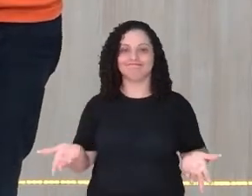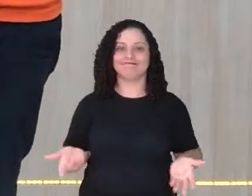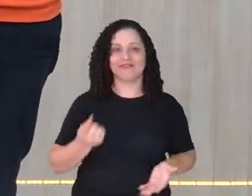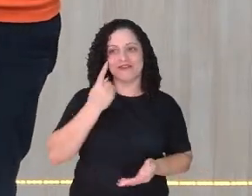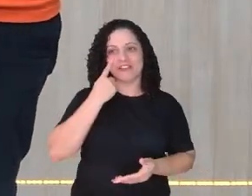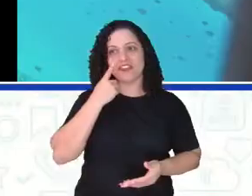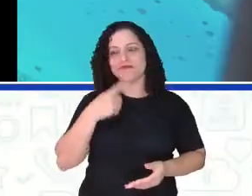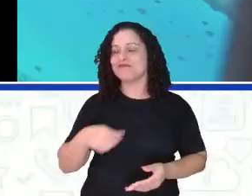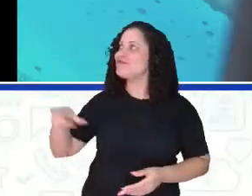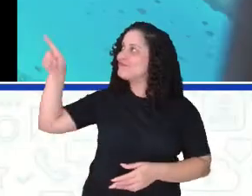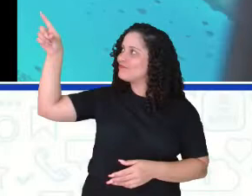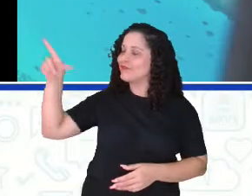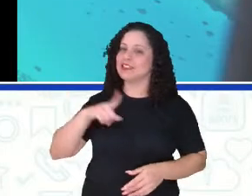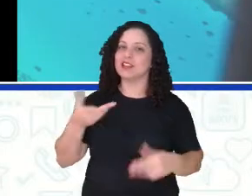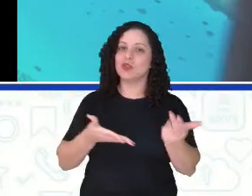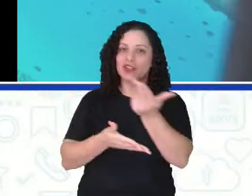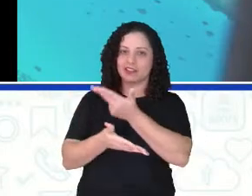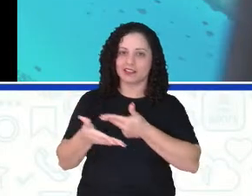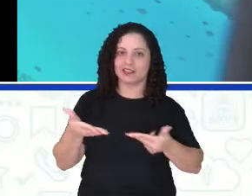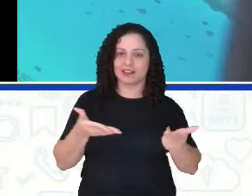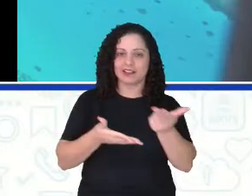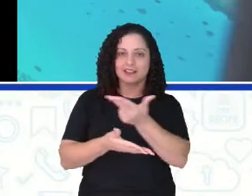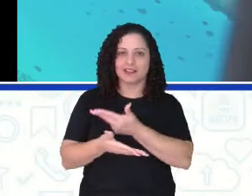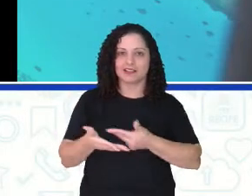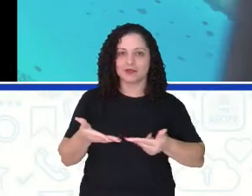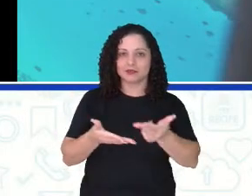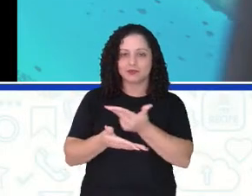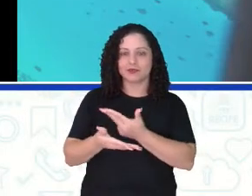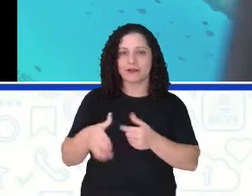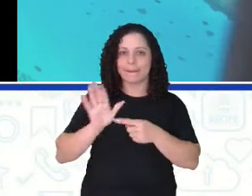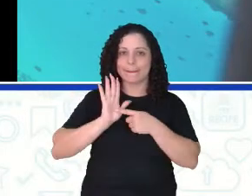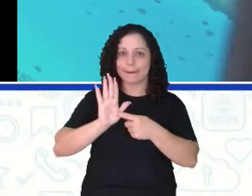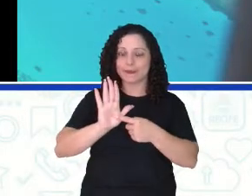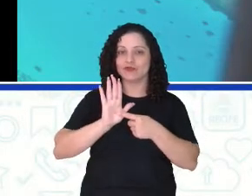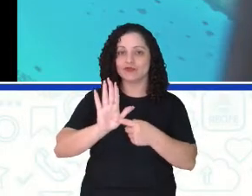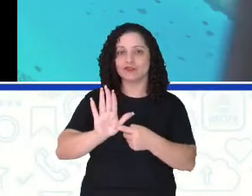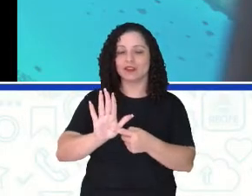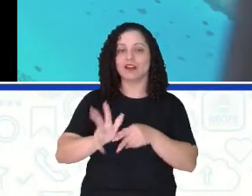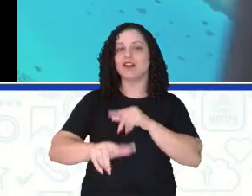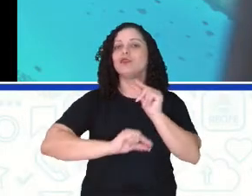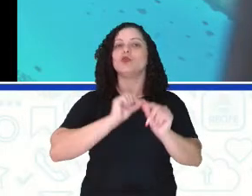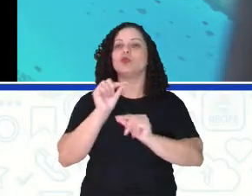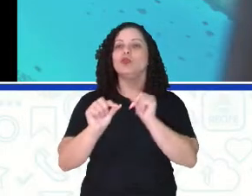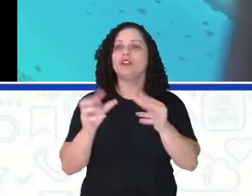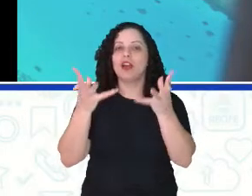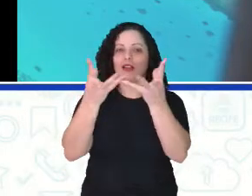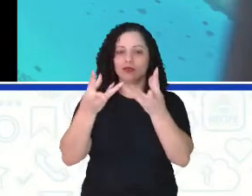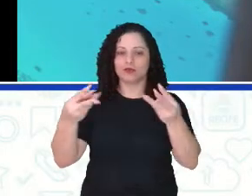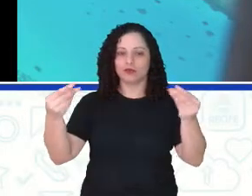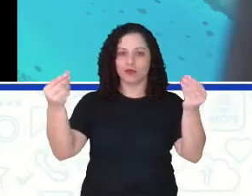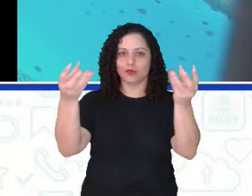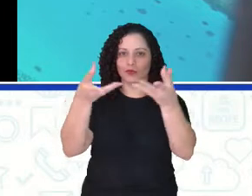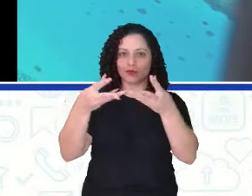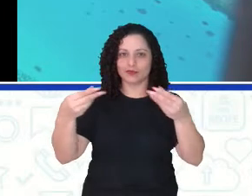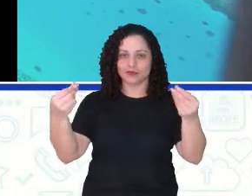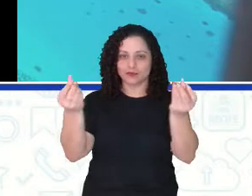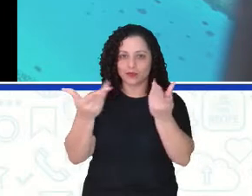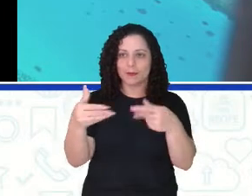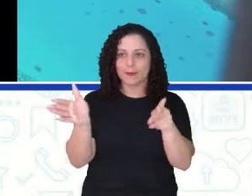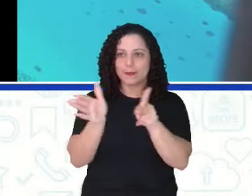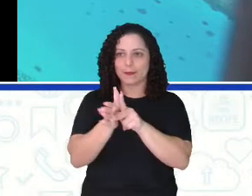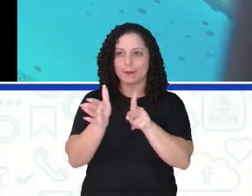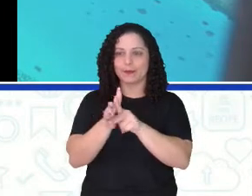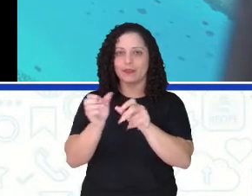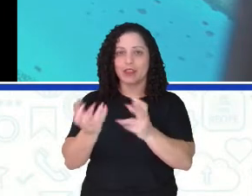gente tem aqui um GIF, né? E esse GIF vai mostrar justamente a dissolução do